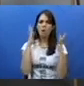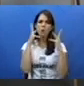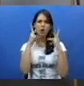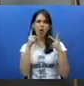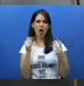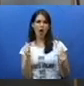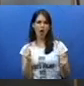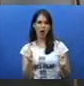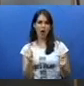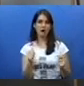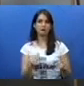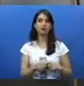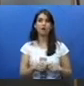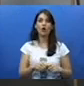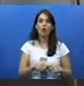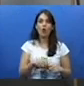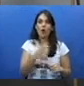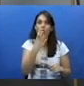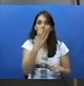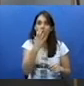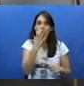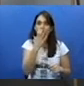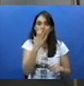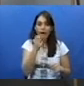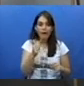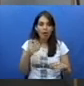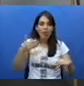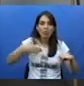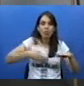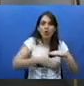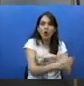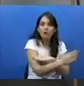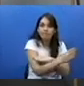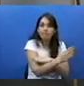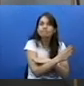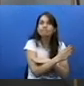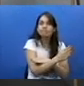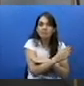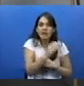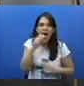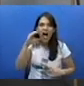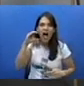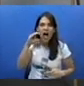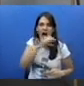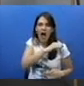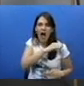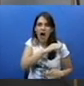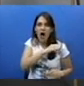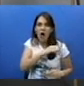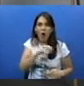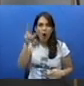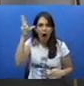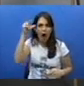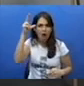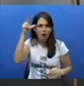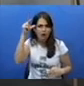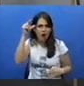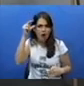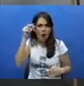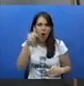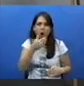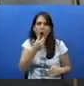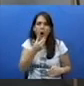cercas como tem hoje. O sua avó entrou ali com tudo. O cavaleiro que estava em cima do